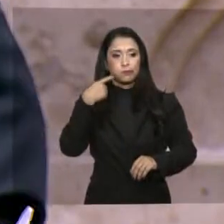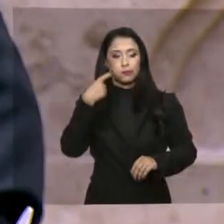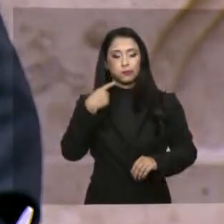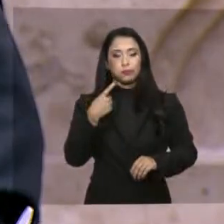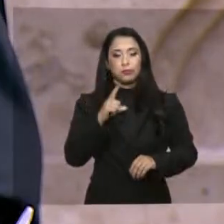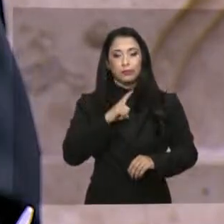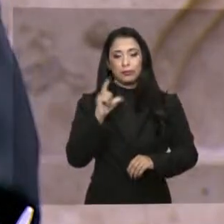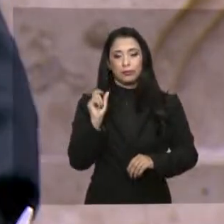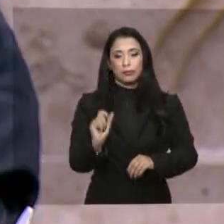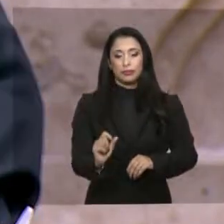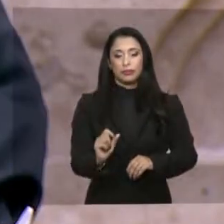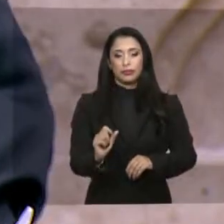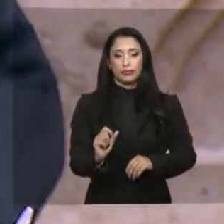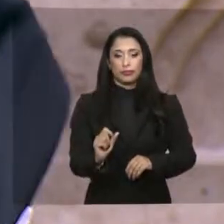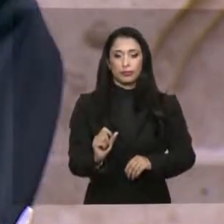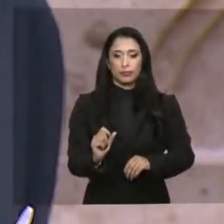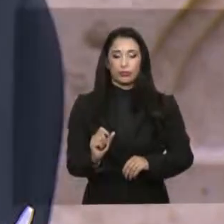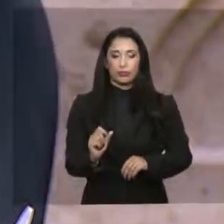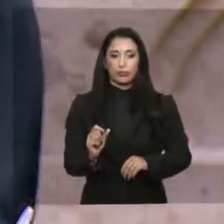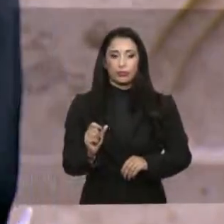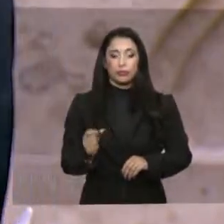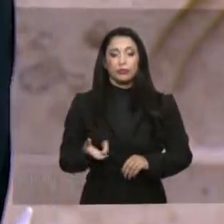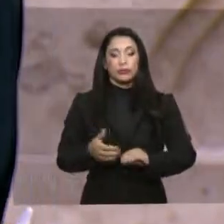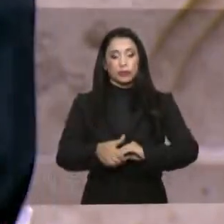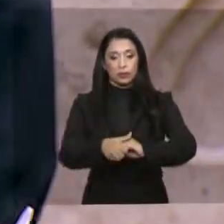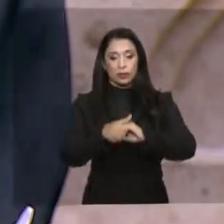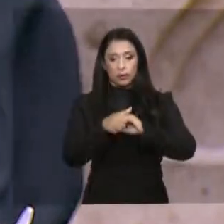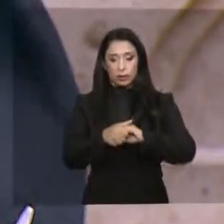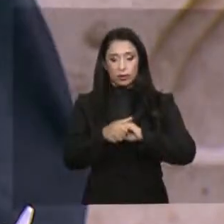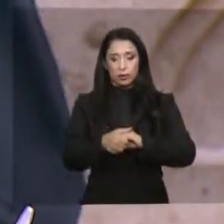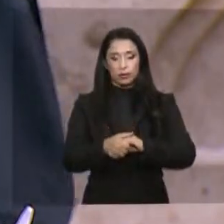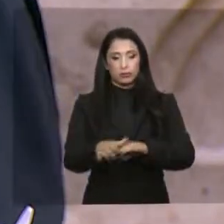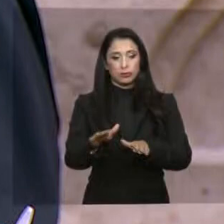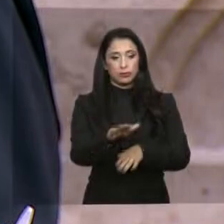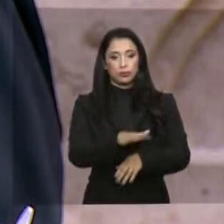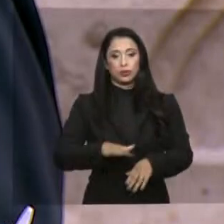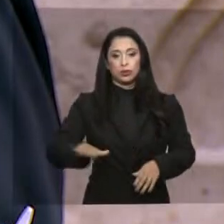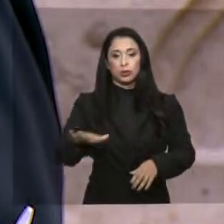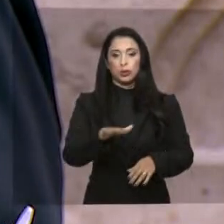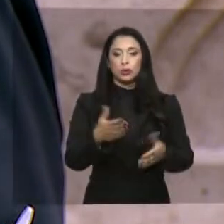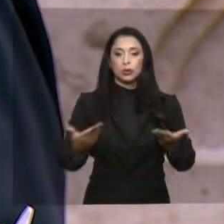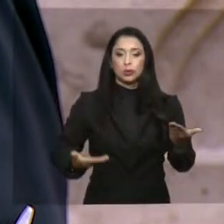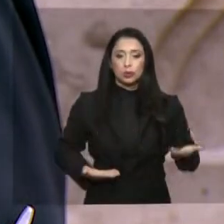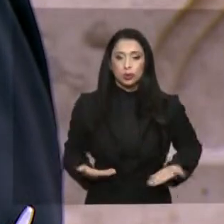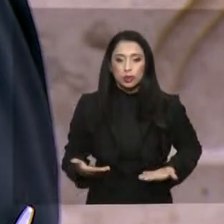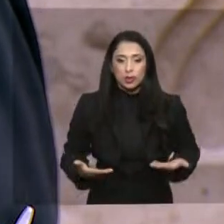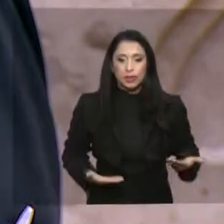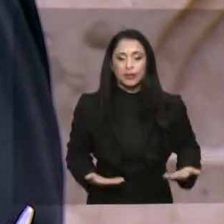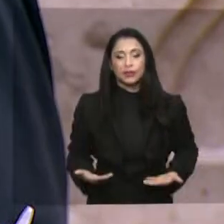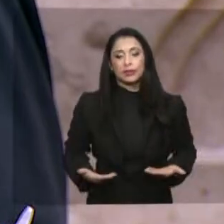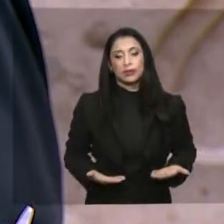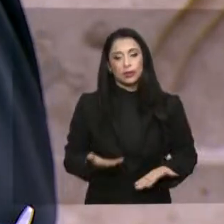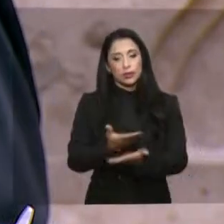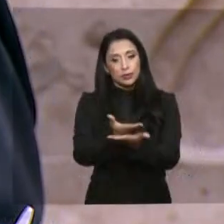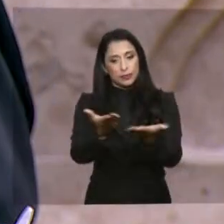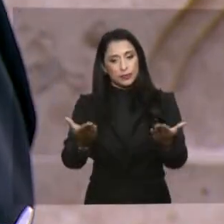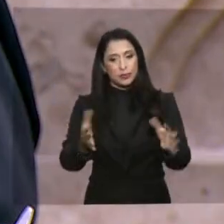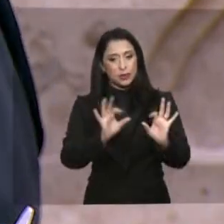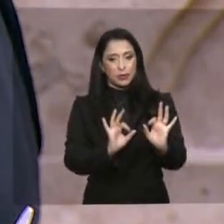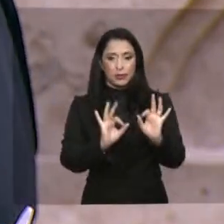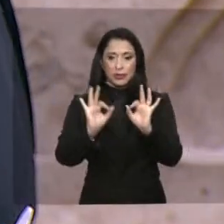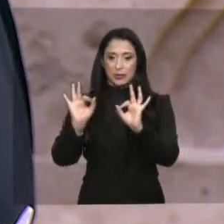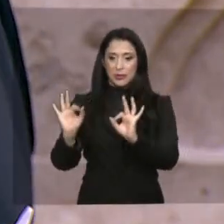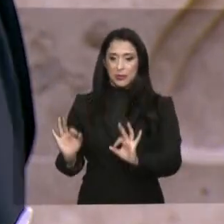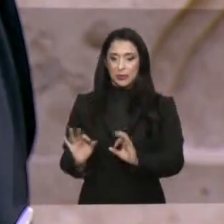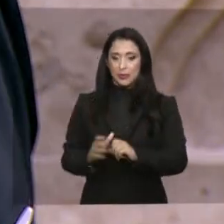estiveram na tribuna. Cumprimento os senhores servidores e servidoras, cumprimento a todos e a todas que nos